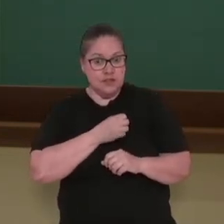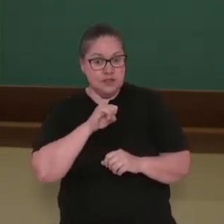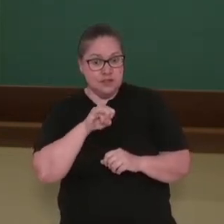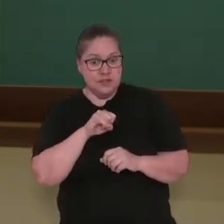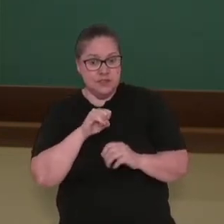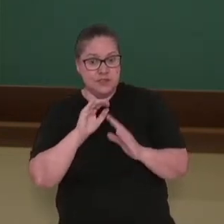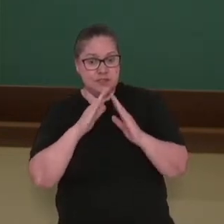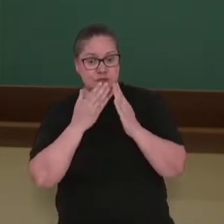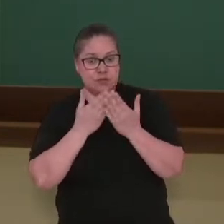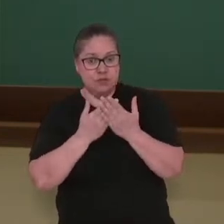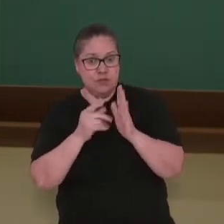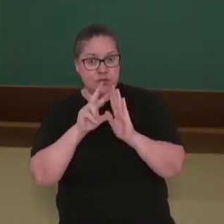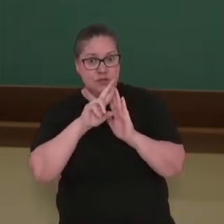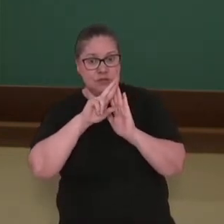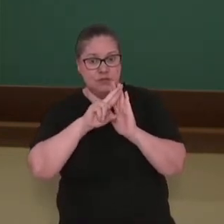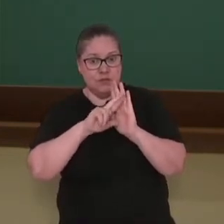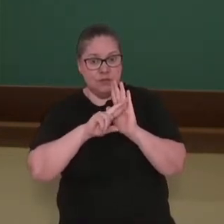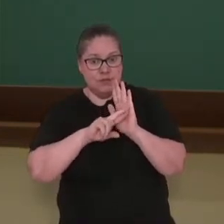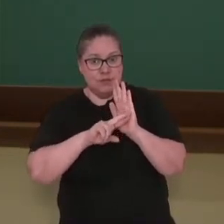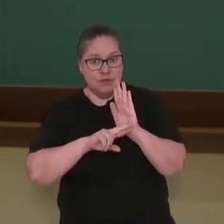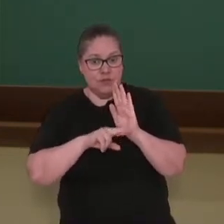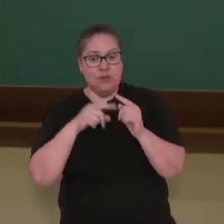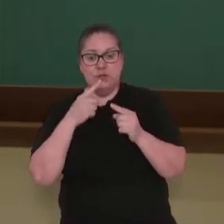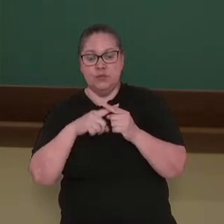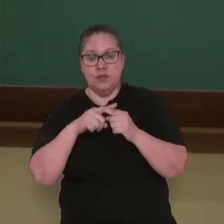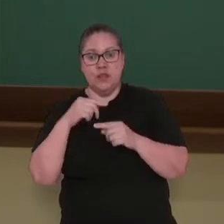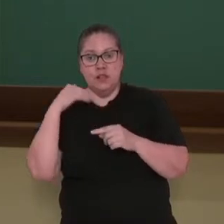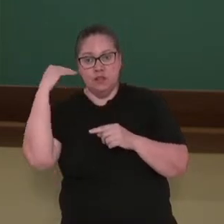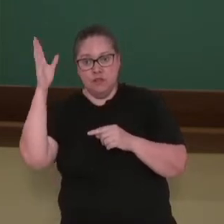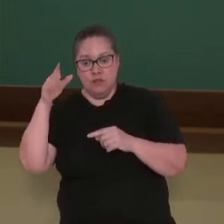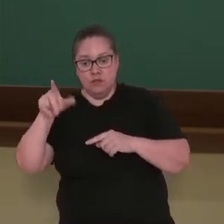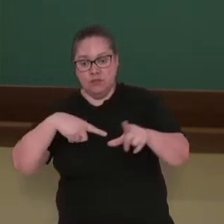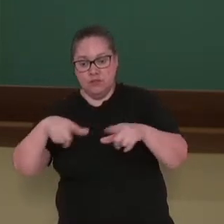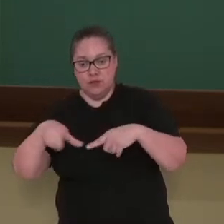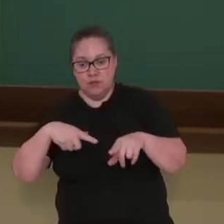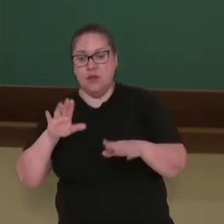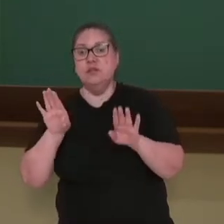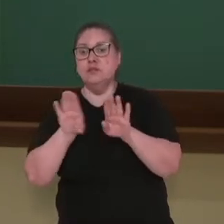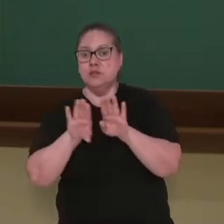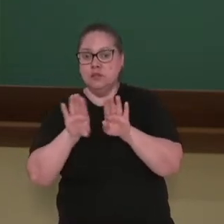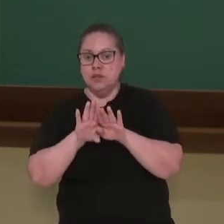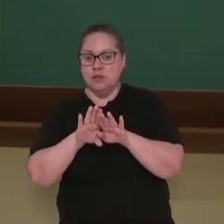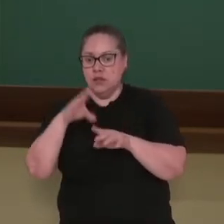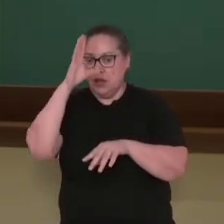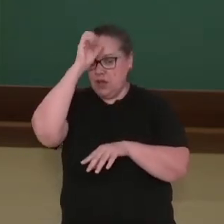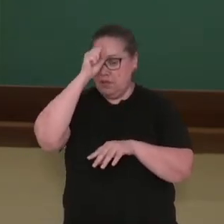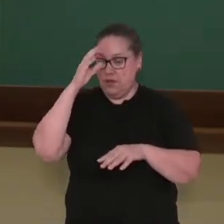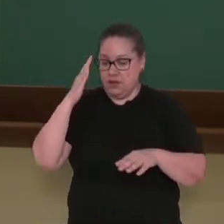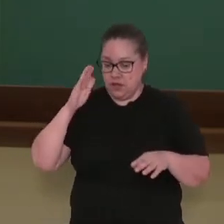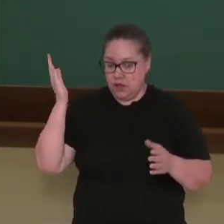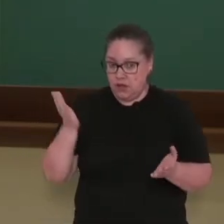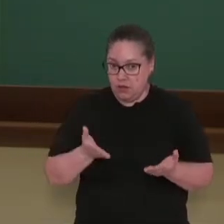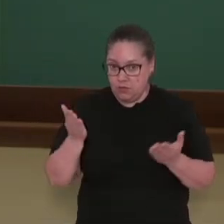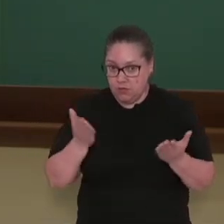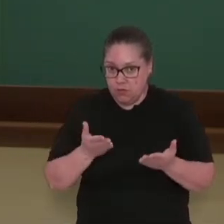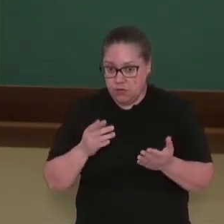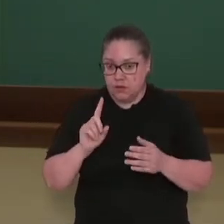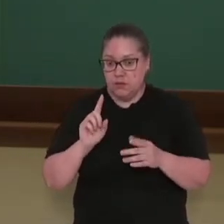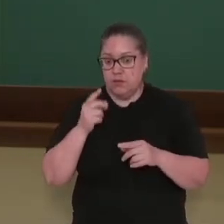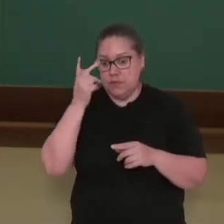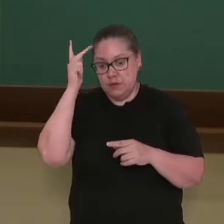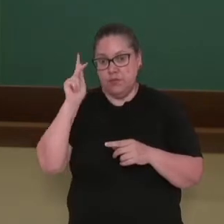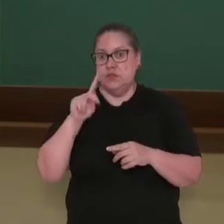Porque é uma questão importante para o seu próprio desenvolvimento. Para ter sucesso escolar, garantir o aprendizado, é importante que